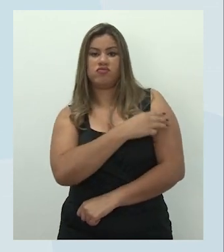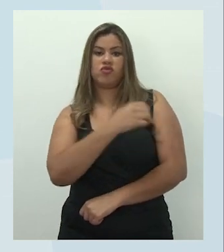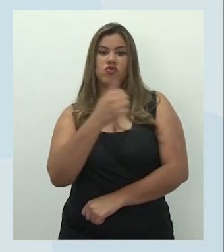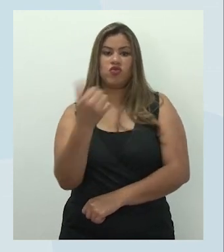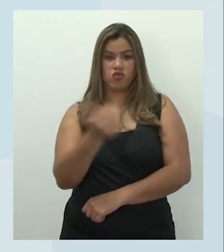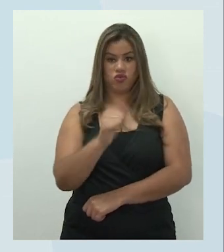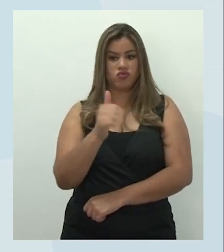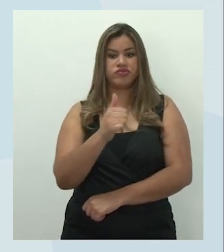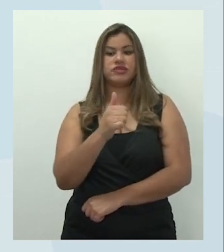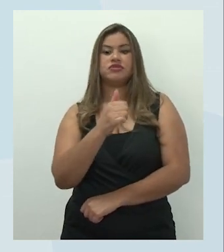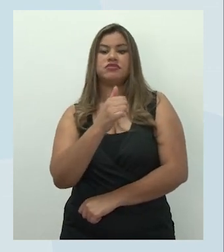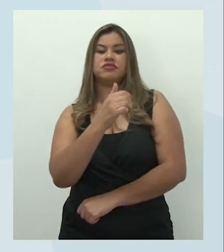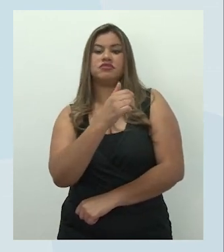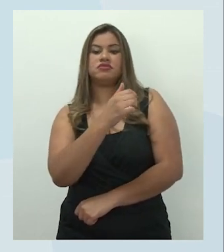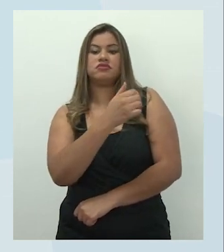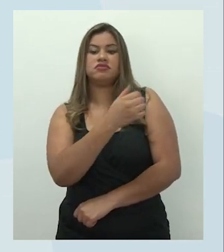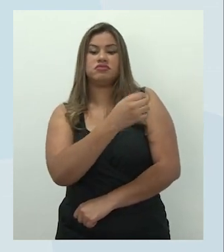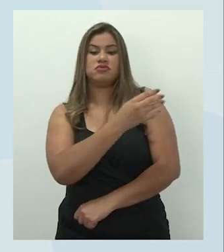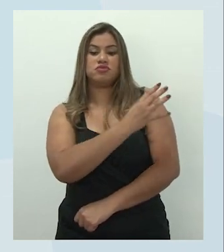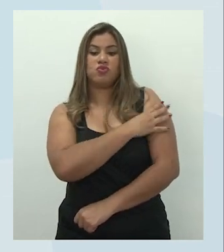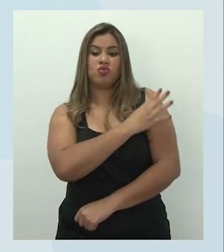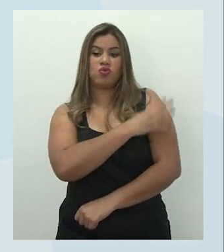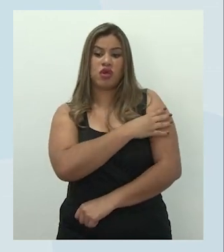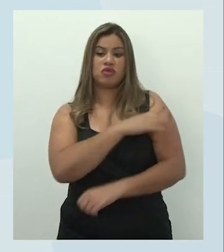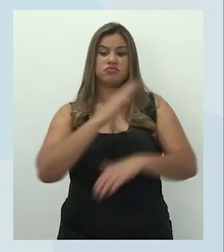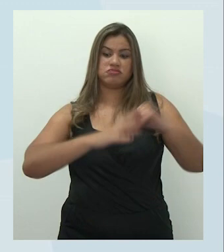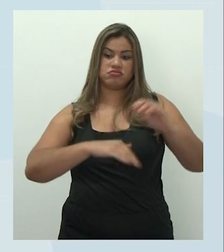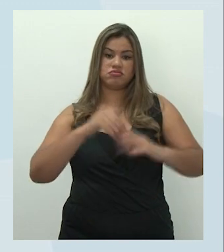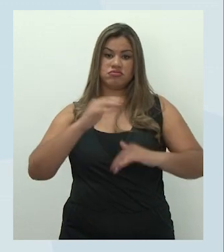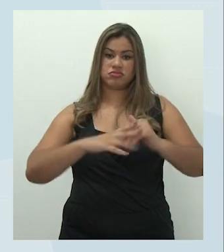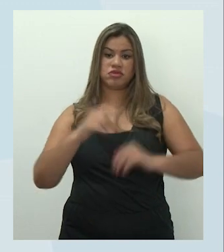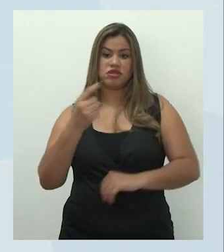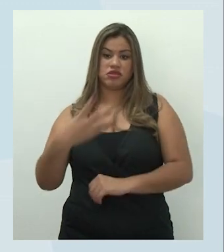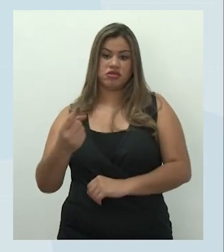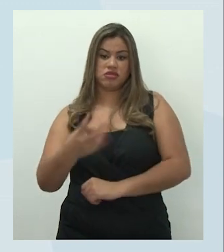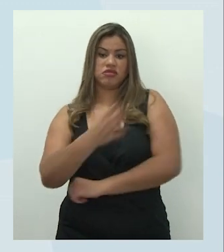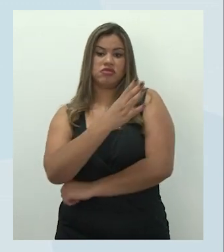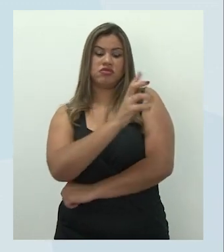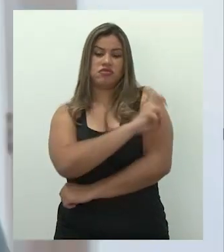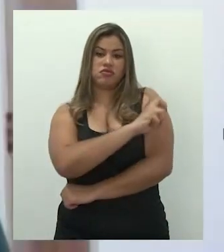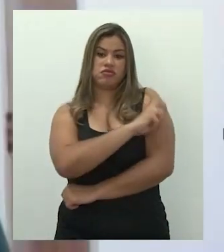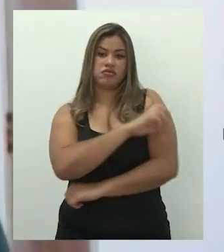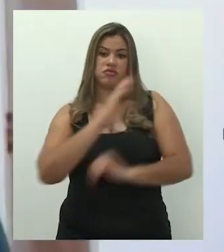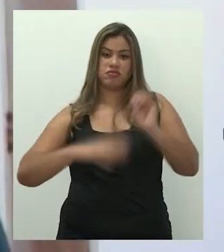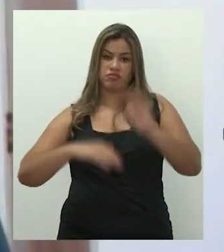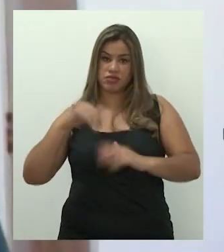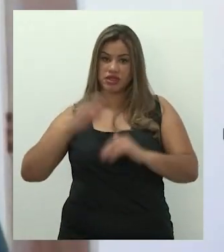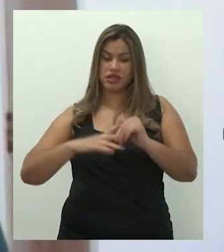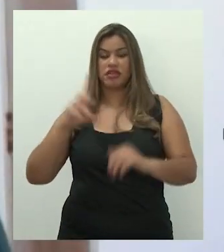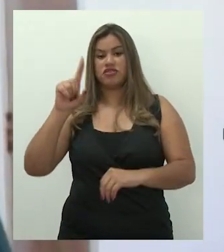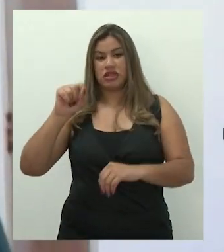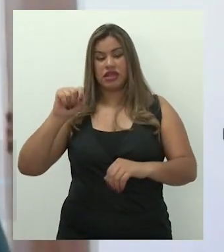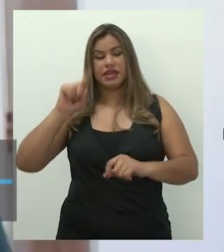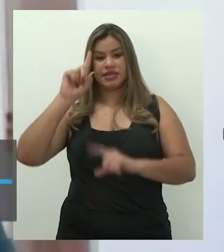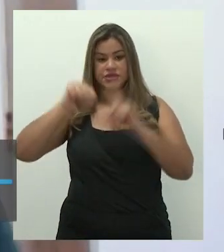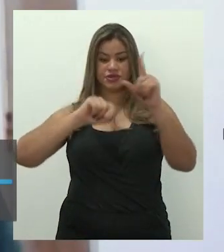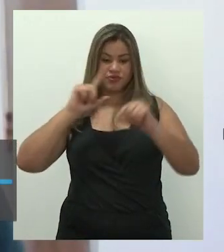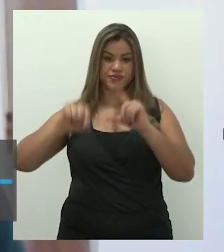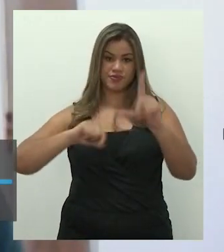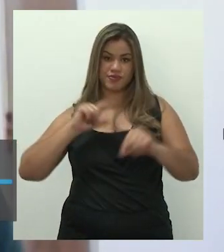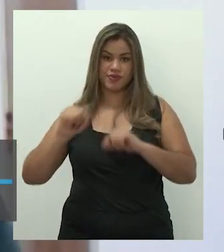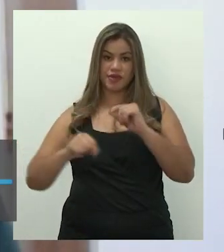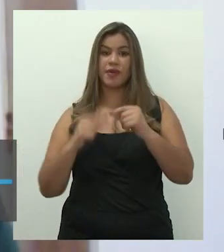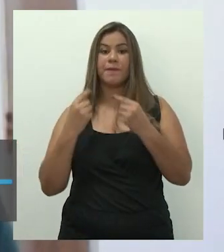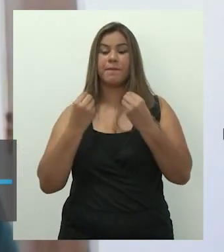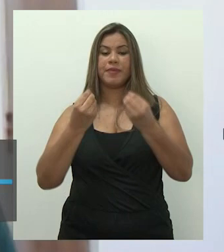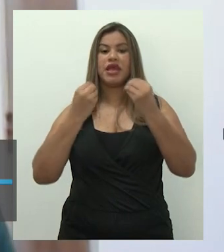habilidade 13, quinto ano, habilidade 10. De modo que possamos construir uma progressão acerca do objeto